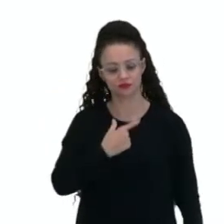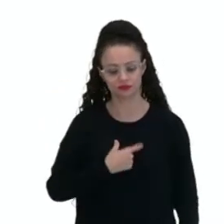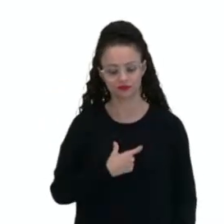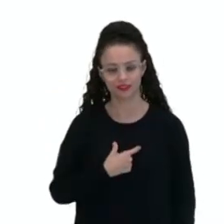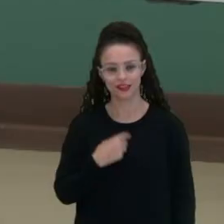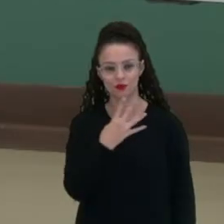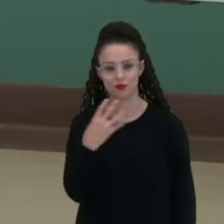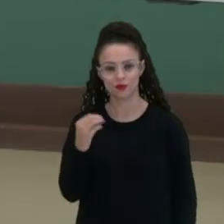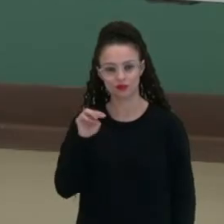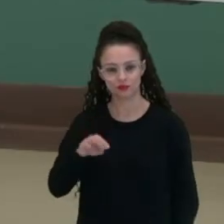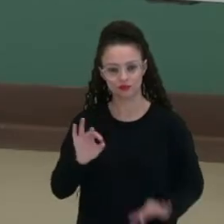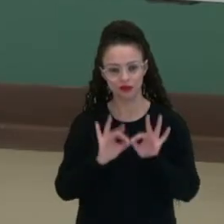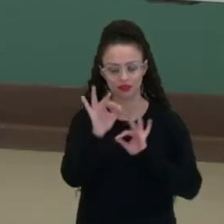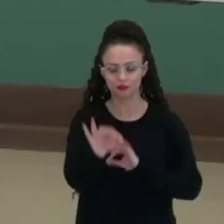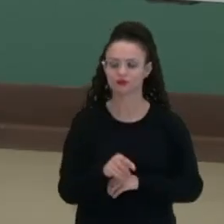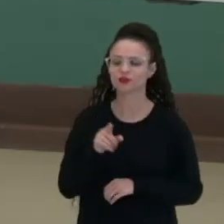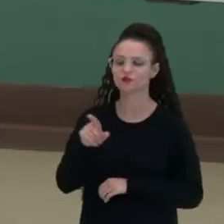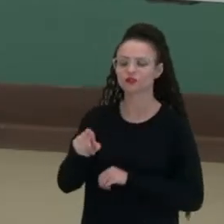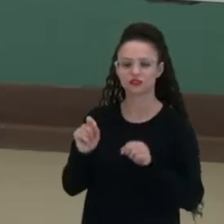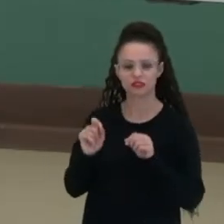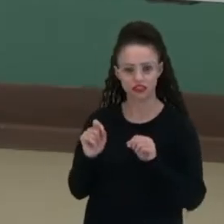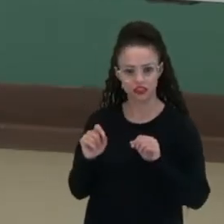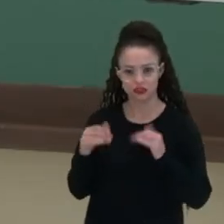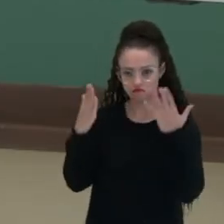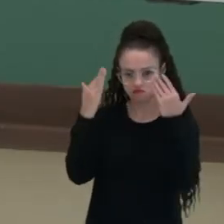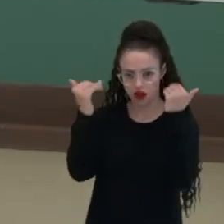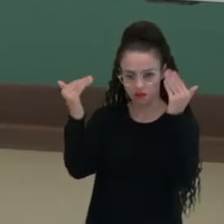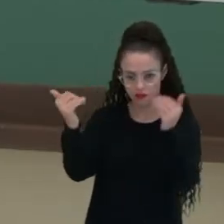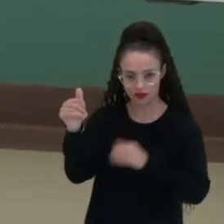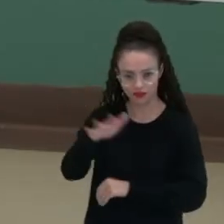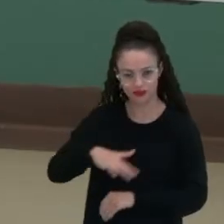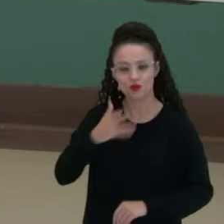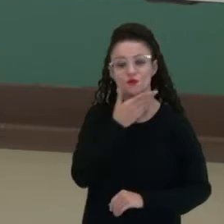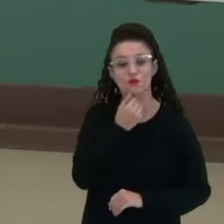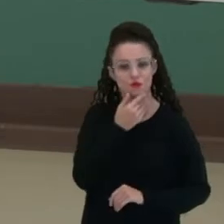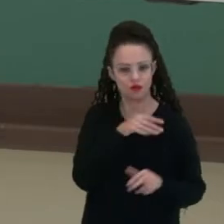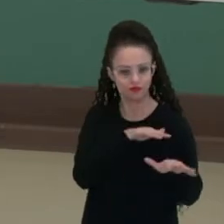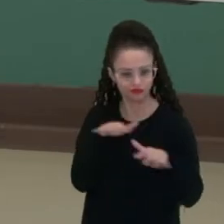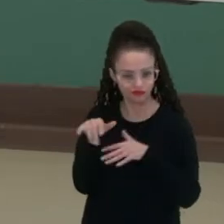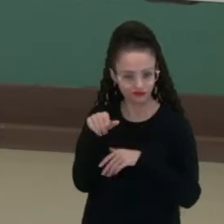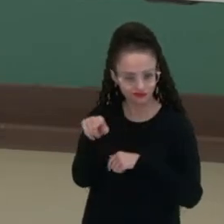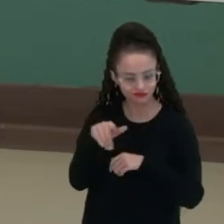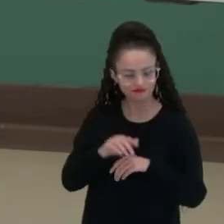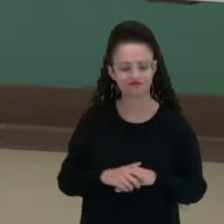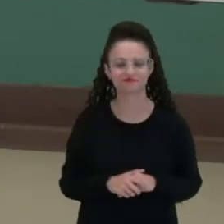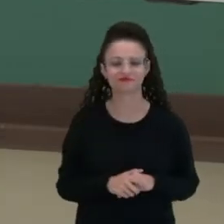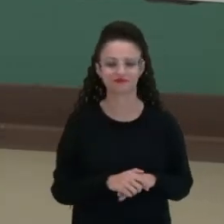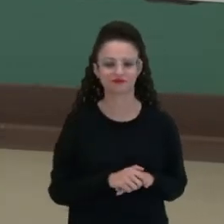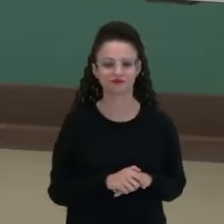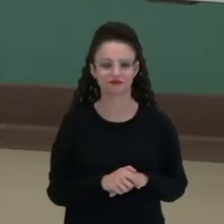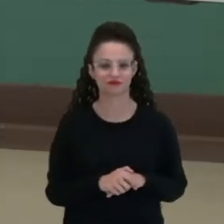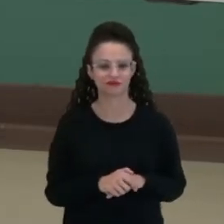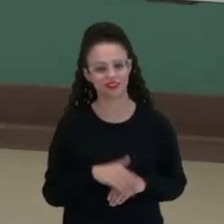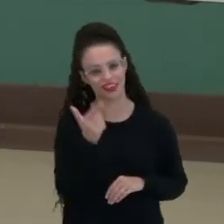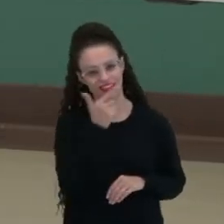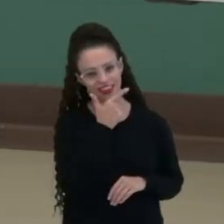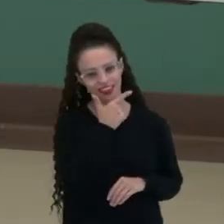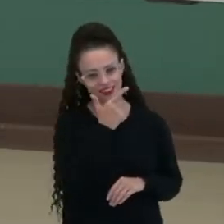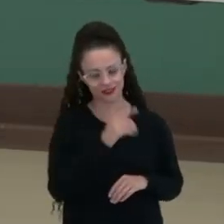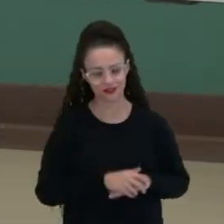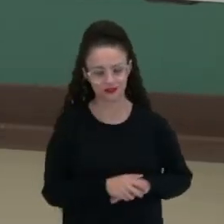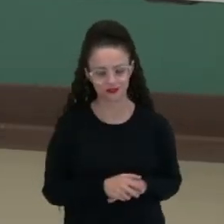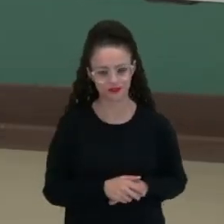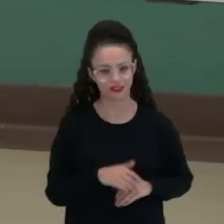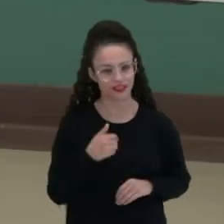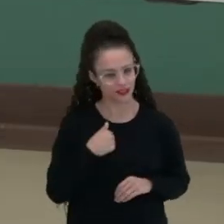rasos. E a senhora fazia grande sucesso entre os rapazes do Largo São Francisco? Risos.